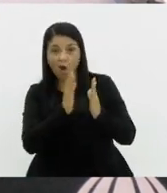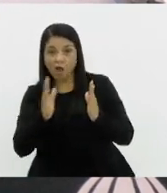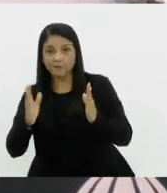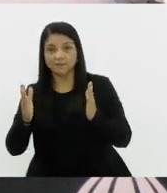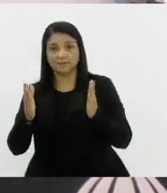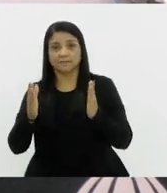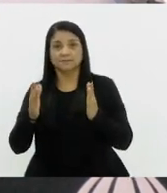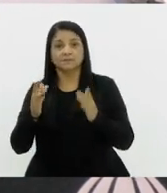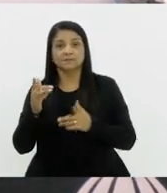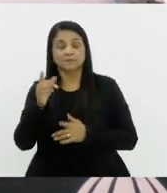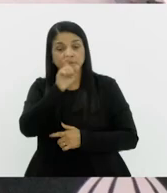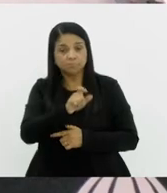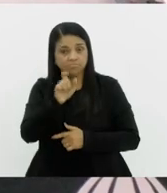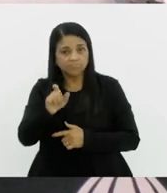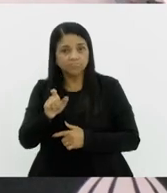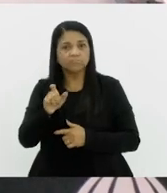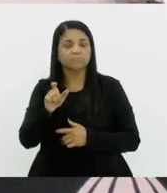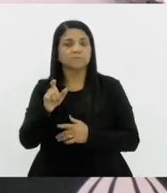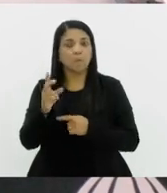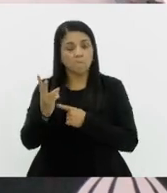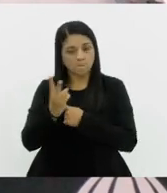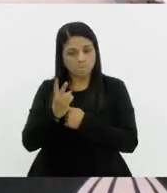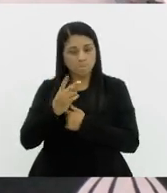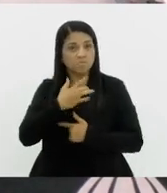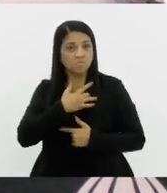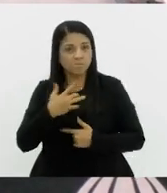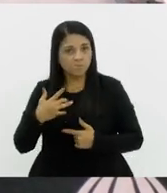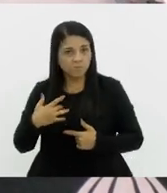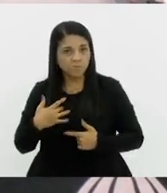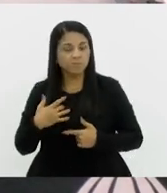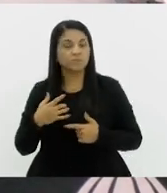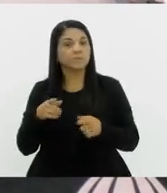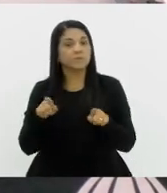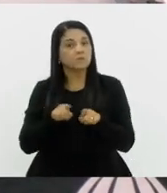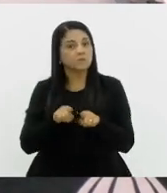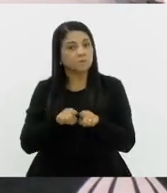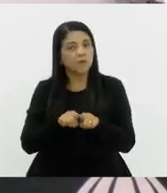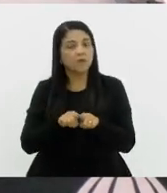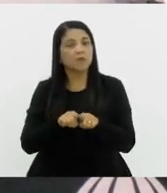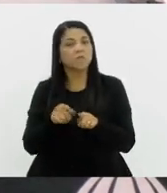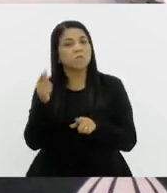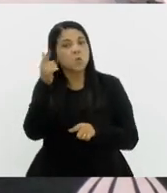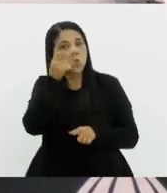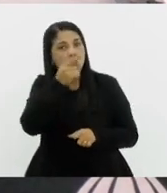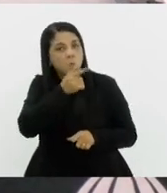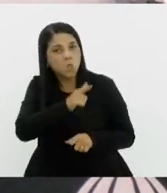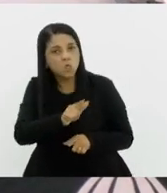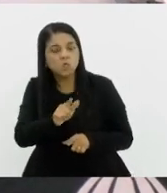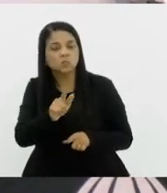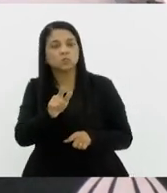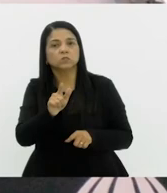pessoas conseguirem preservar a sua saúde e, ao mesmo tempo, conseguir